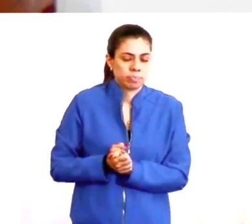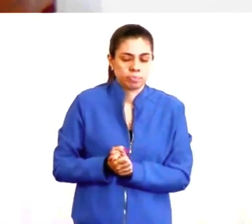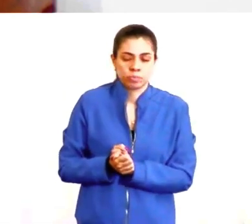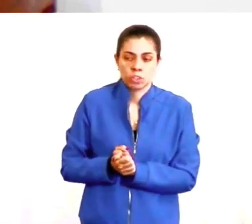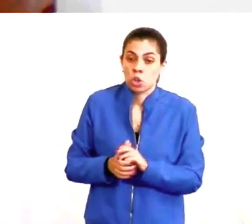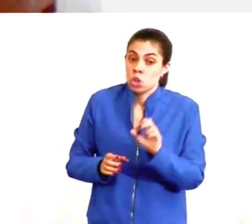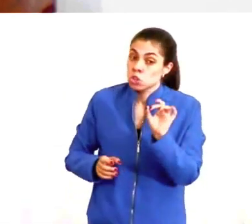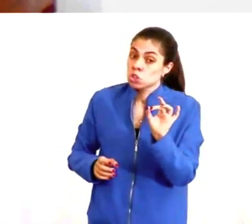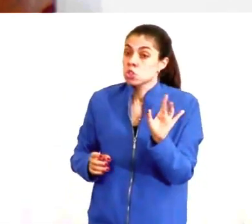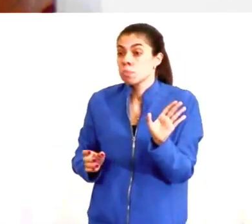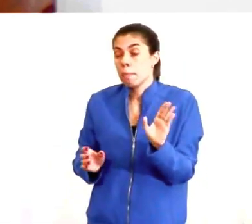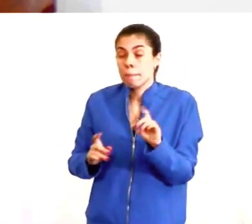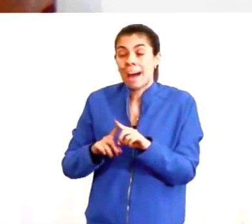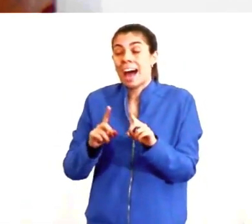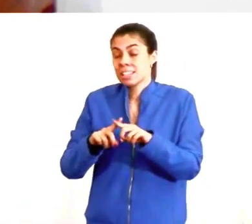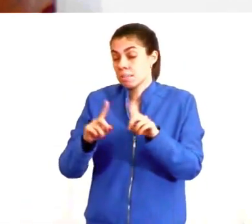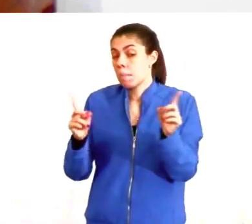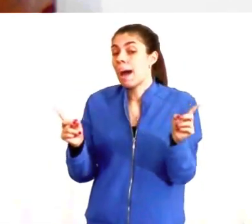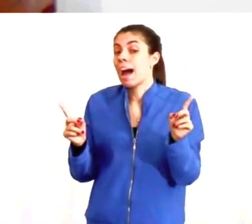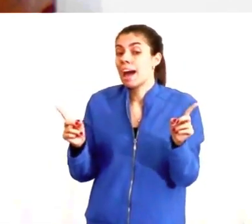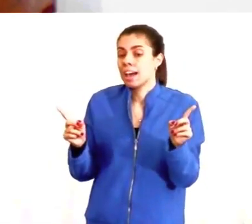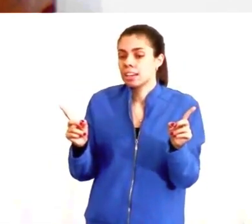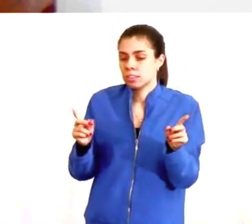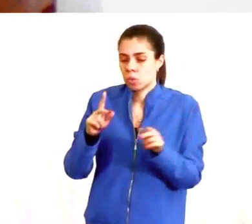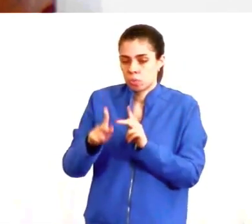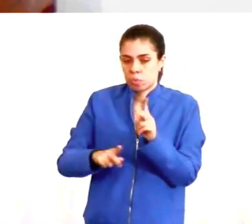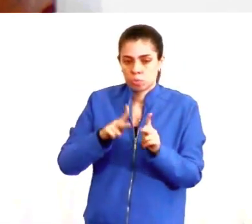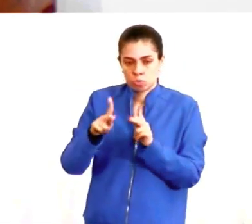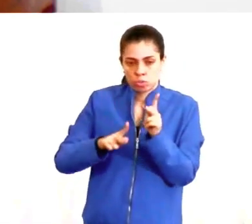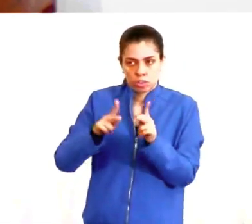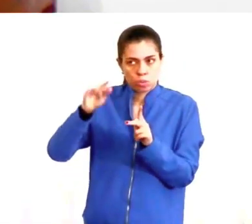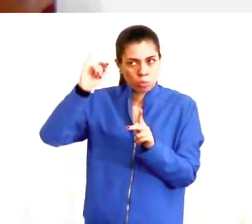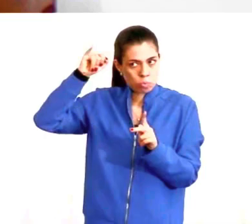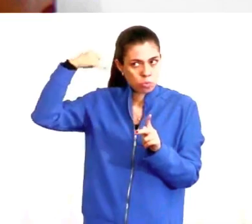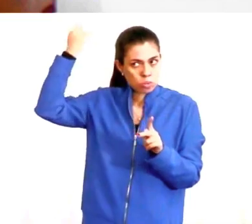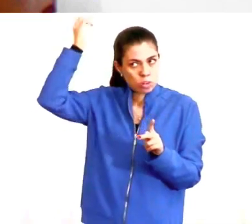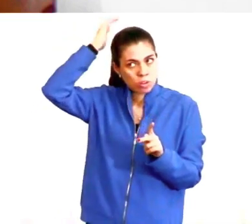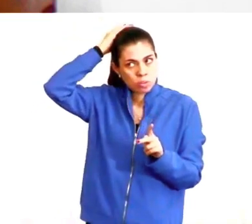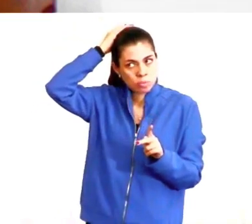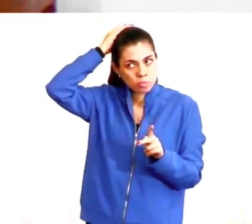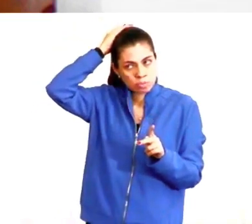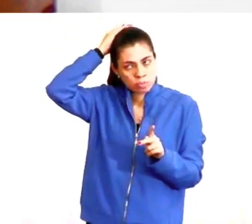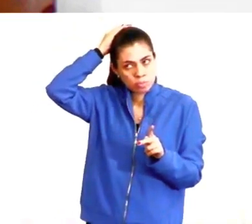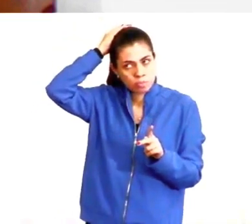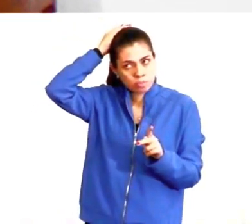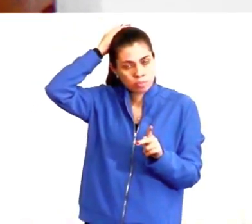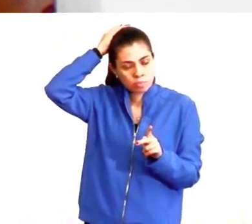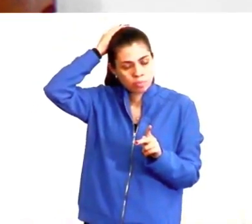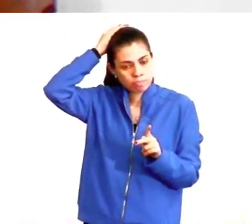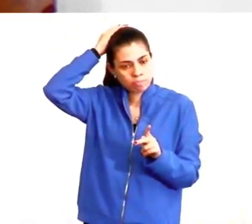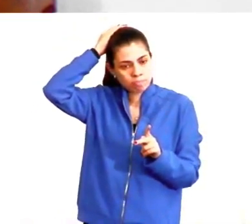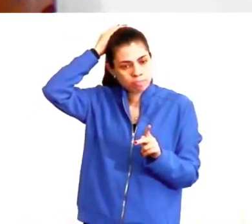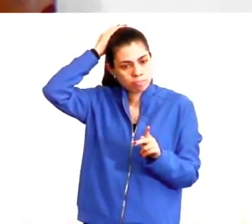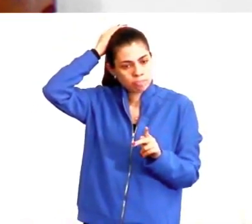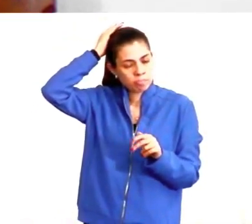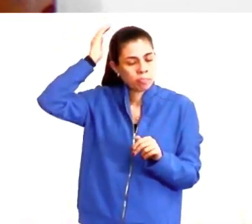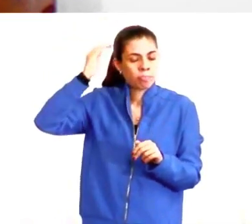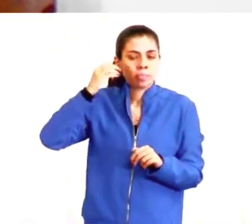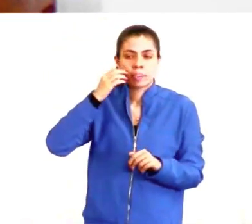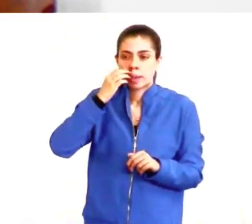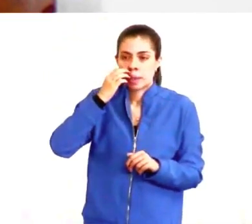palavra. Bom, nós não paramos nos judeus. O cristianismo trouxe algo além do que era aquele conceito